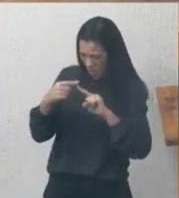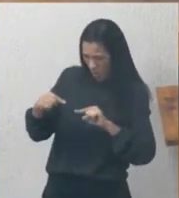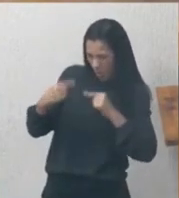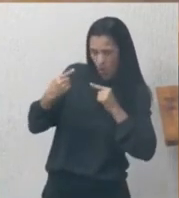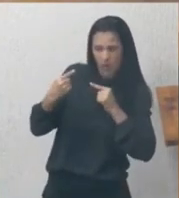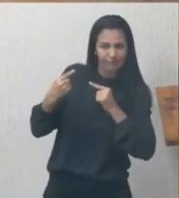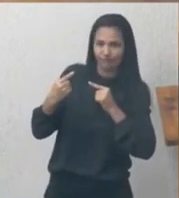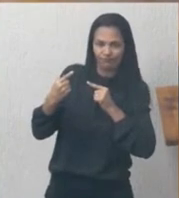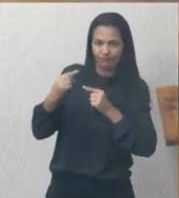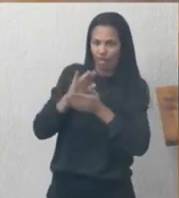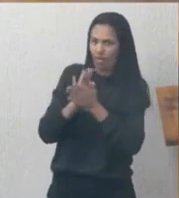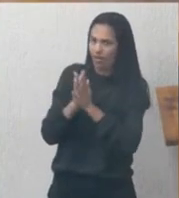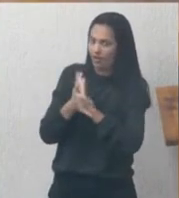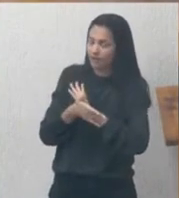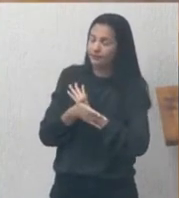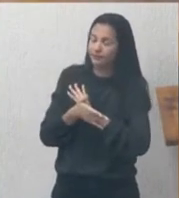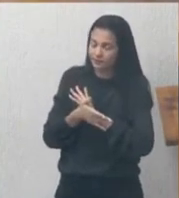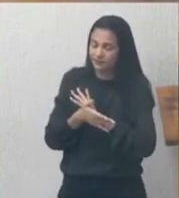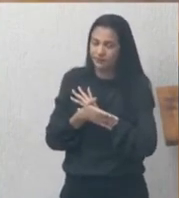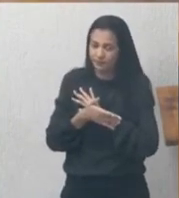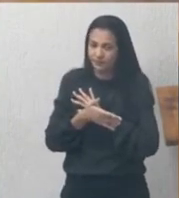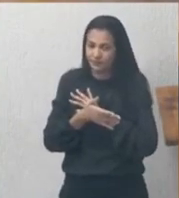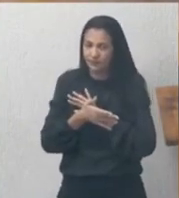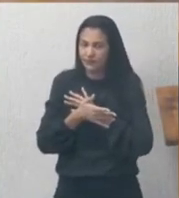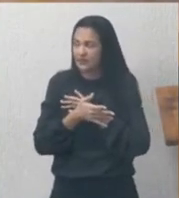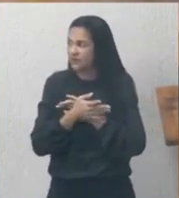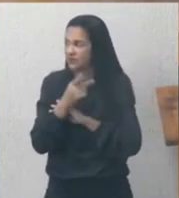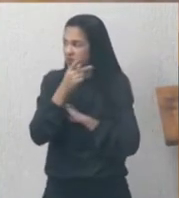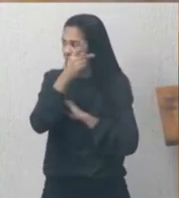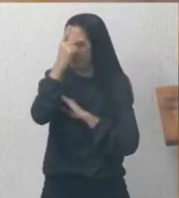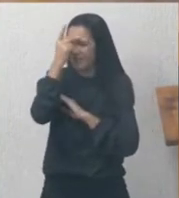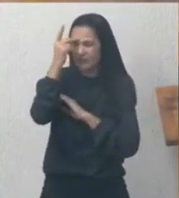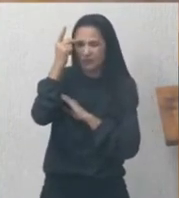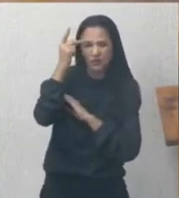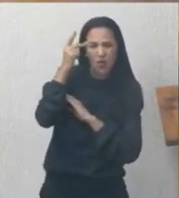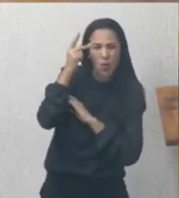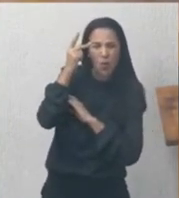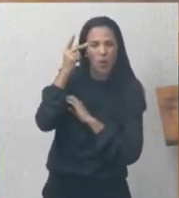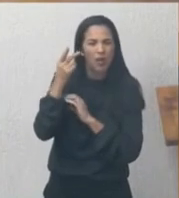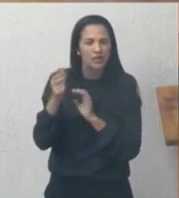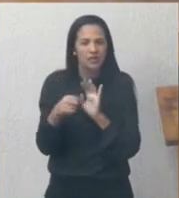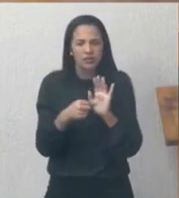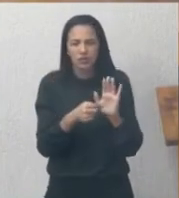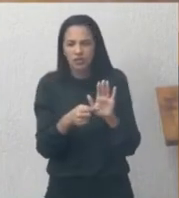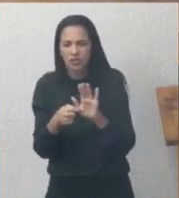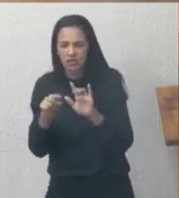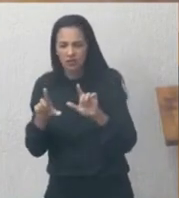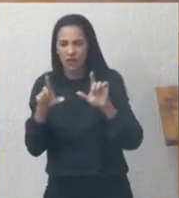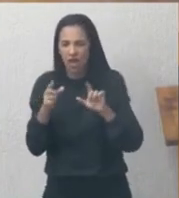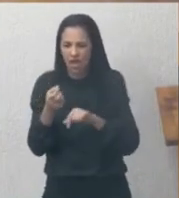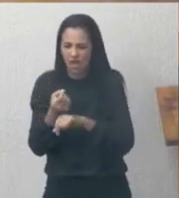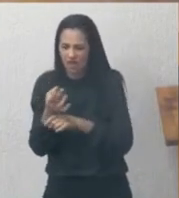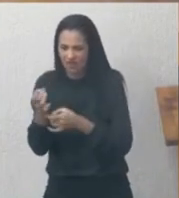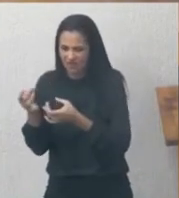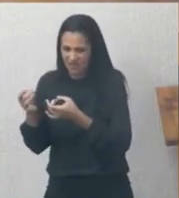diz o desleal então a gente encontra pessoas ali fazendo tipos de anúncios eh vendendo eh opções de WhatsApp enfim